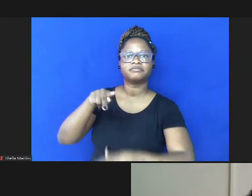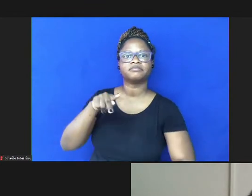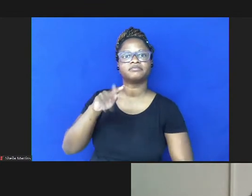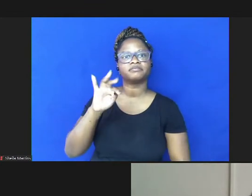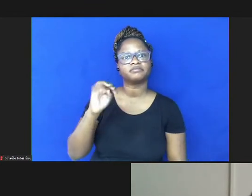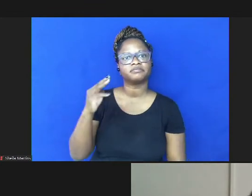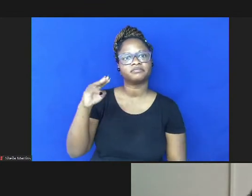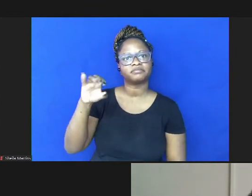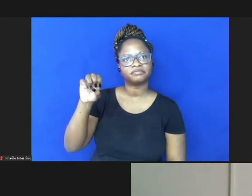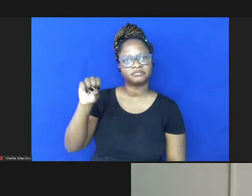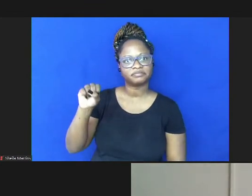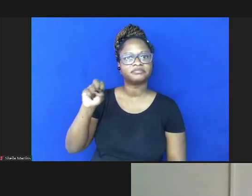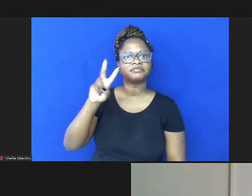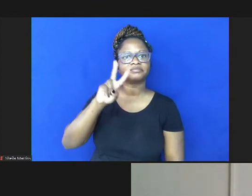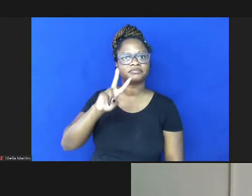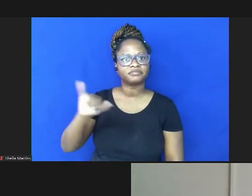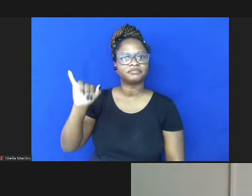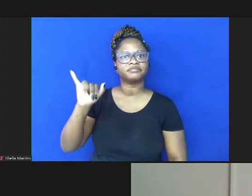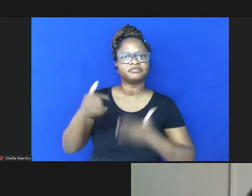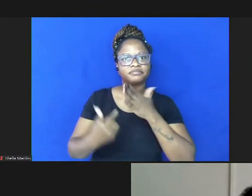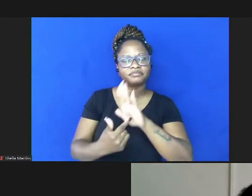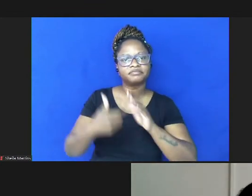que vai apresentar